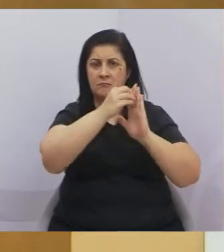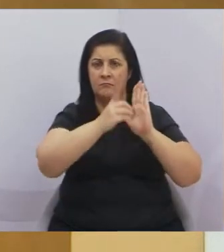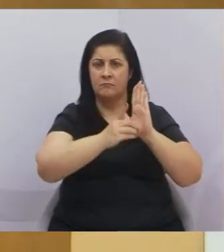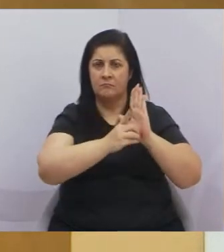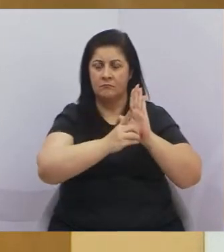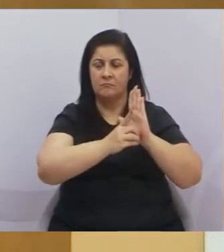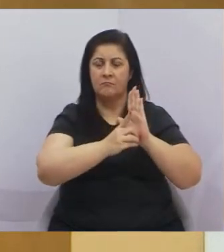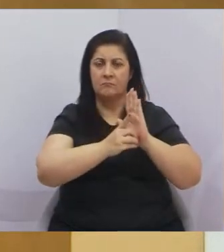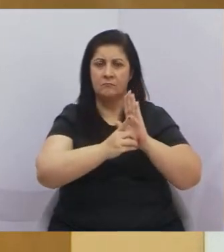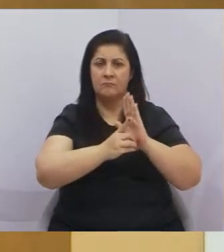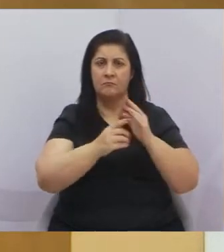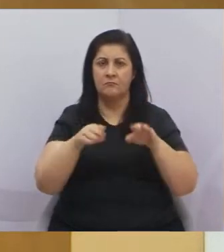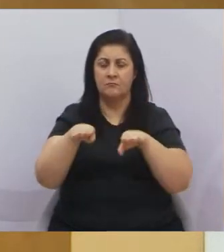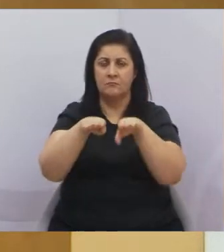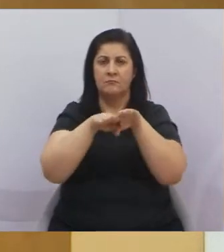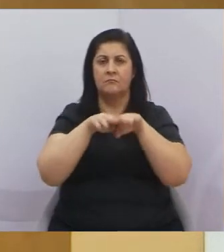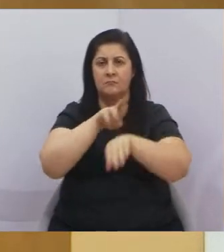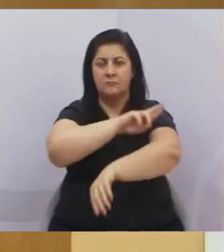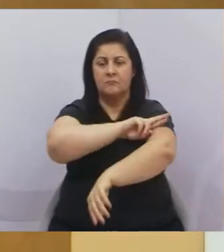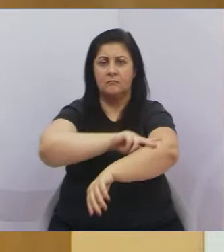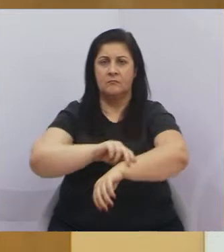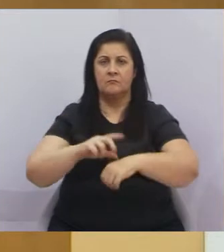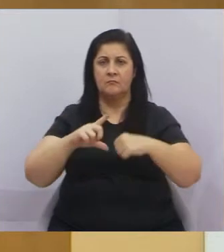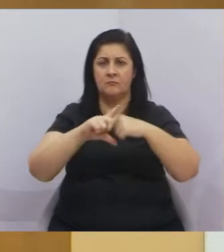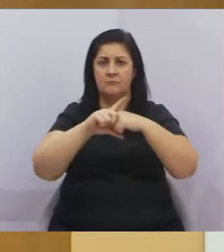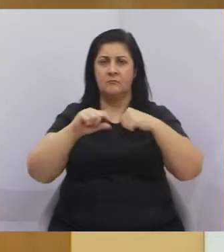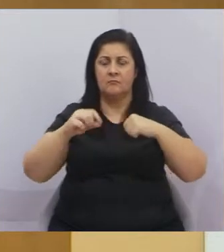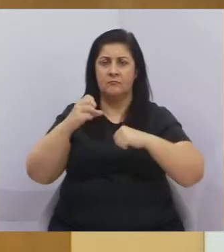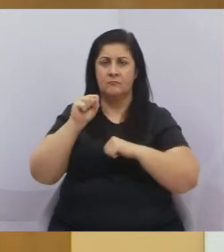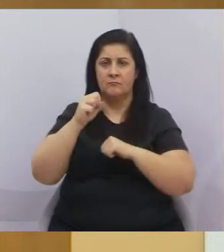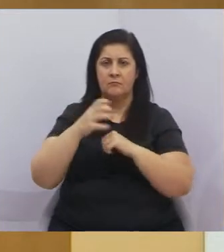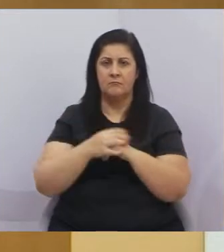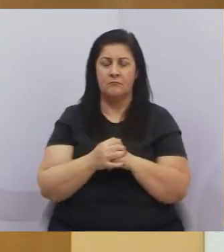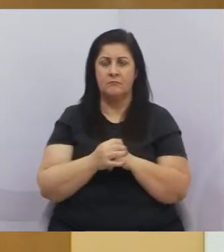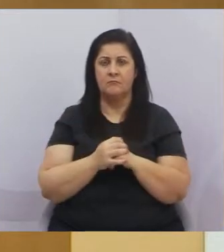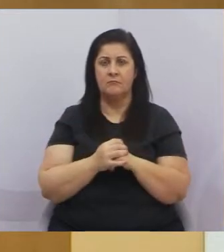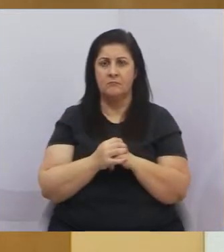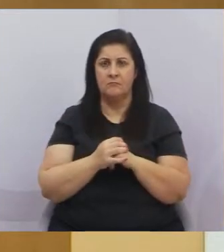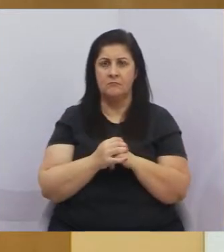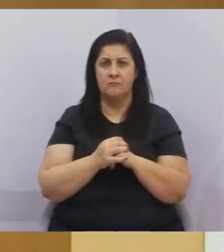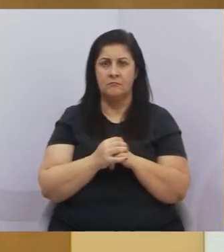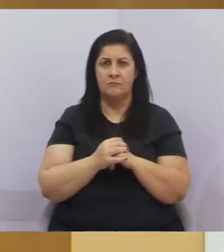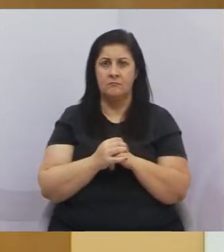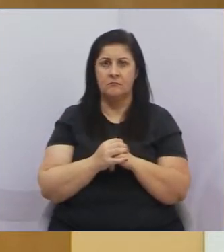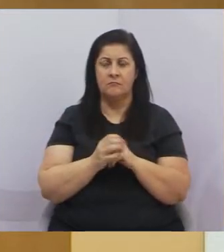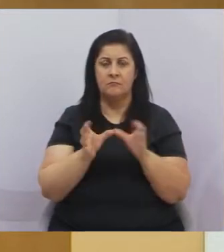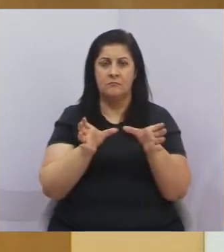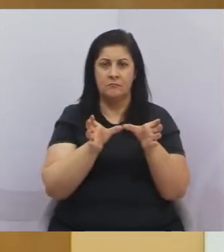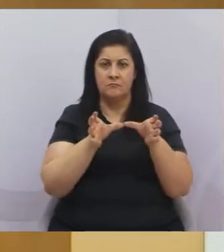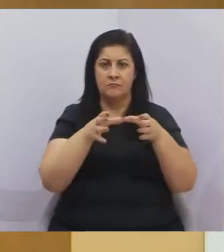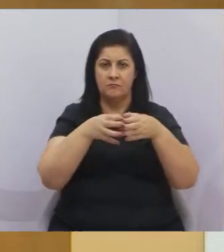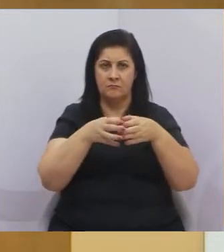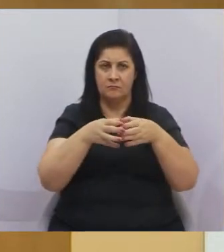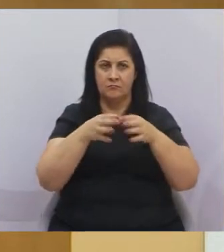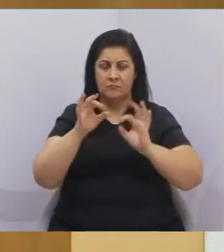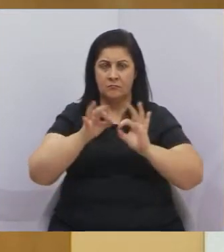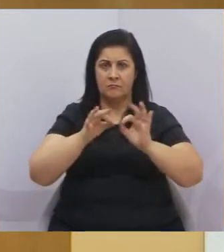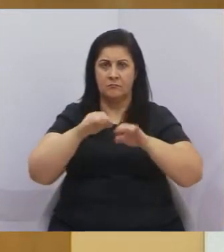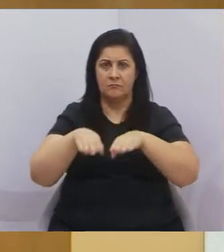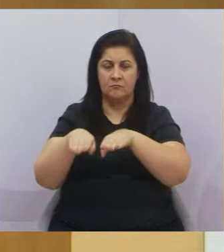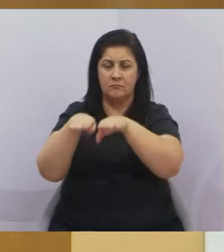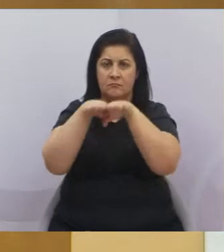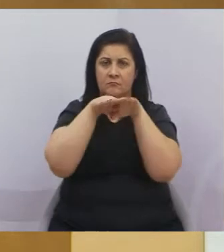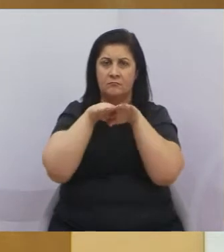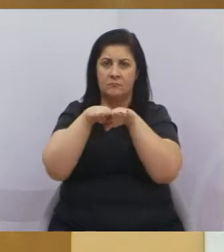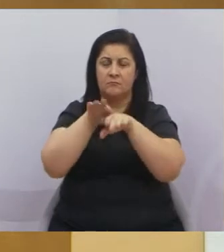Racial. Artigo 8º. A estrutura, organização e funcionamento do Conselho Municipal de Promoção da Igualdade